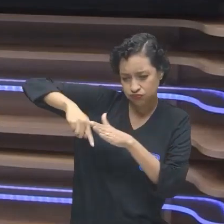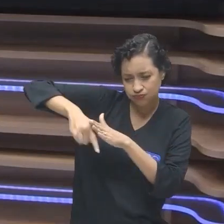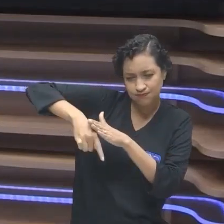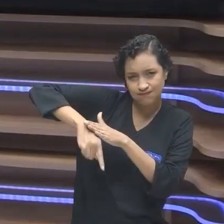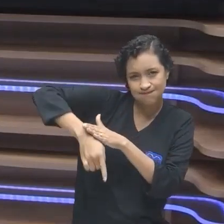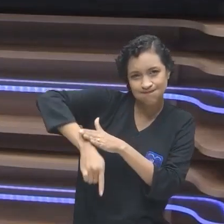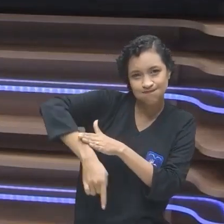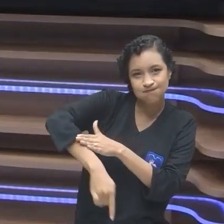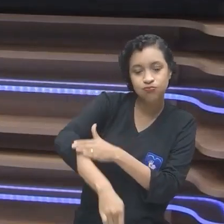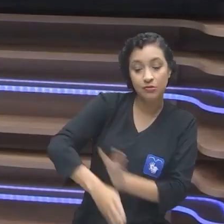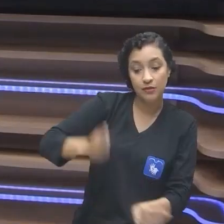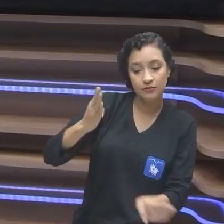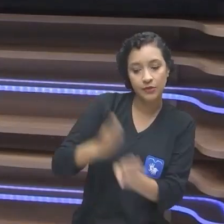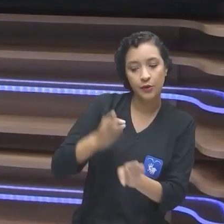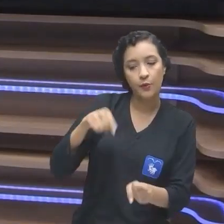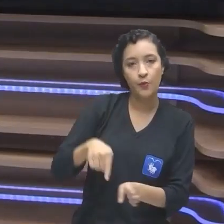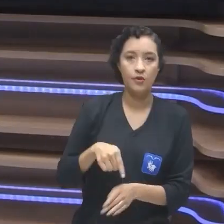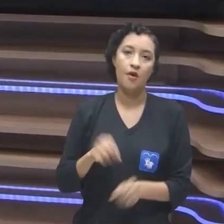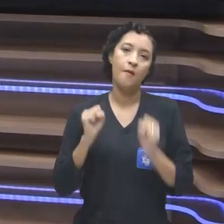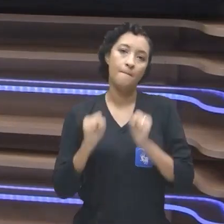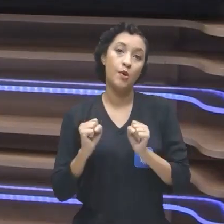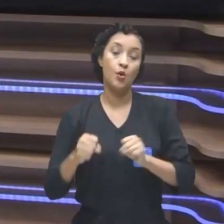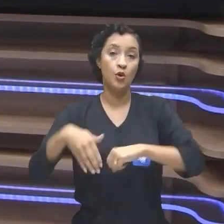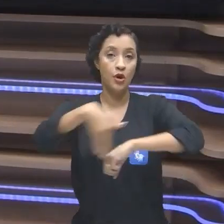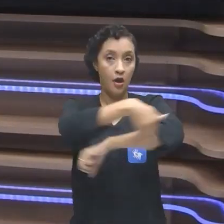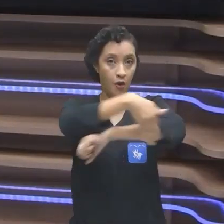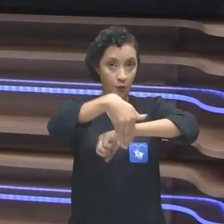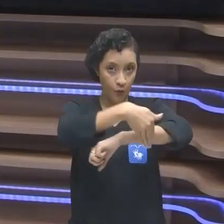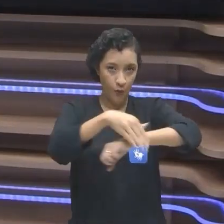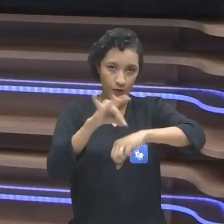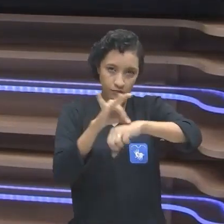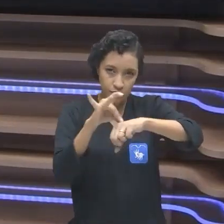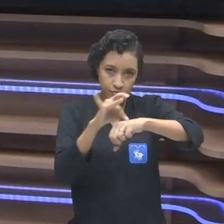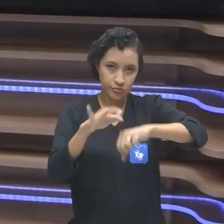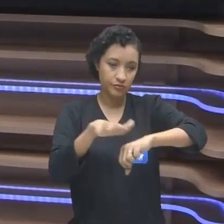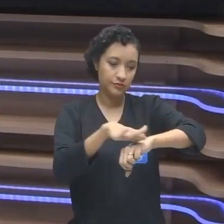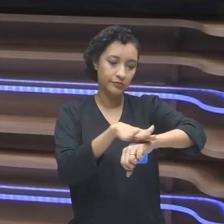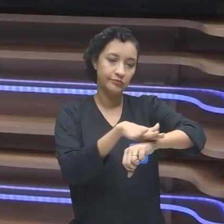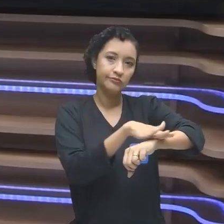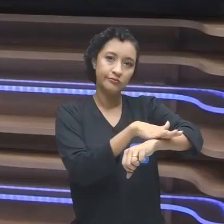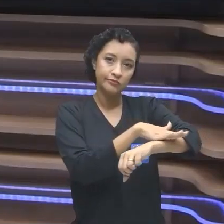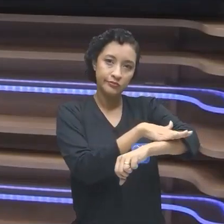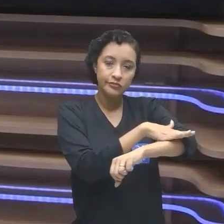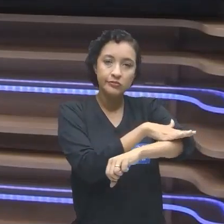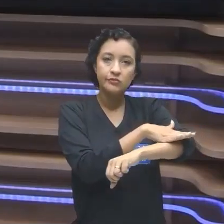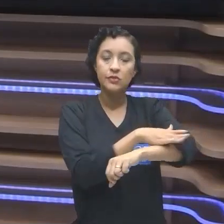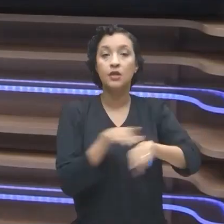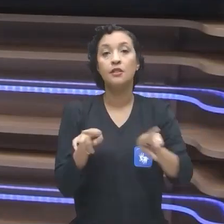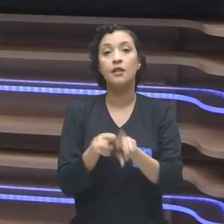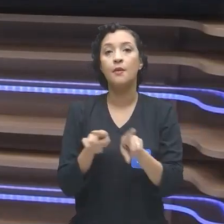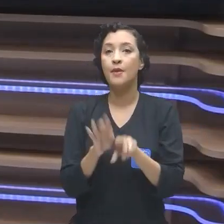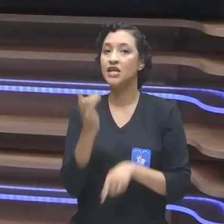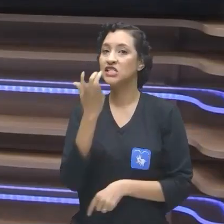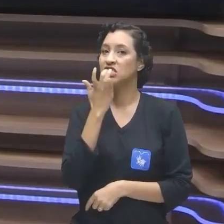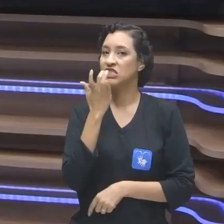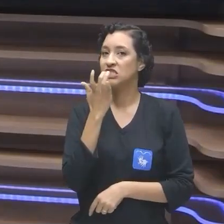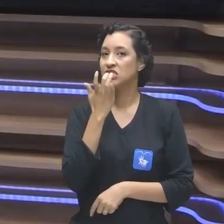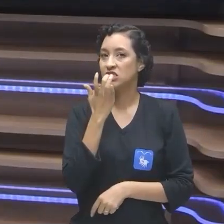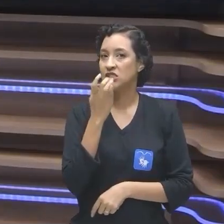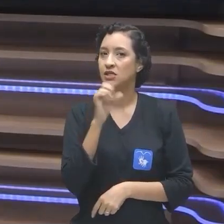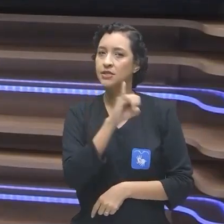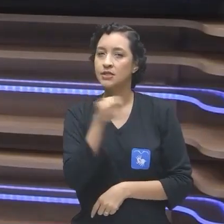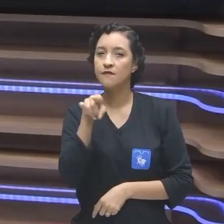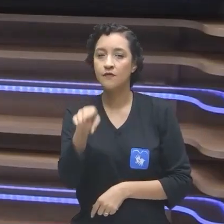por exemplo, o asfalto que passa lá na rua da casa, não é? O plástico, quando você pega uma